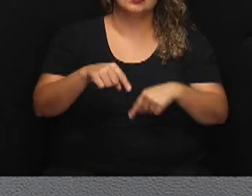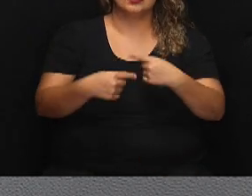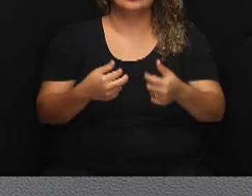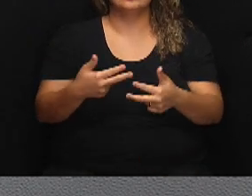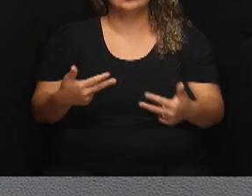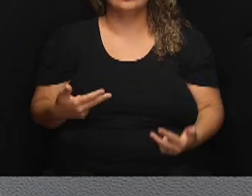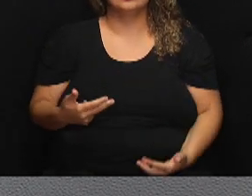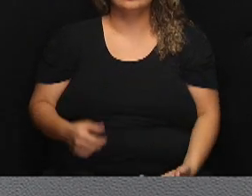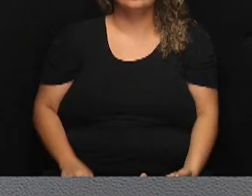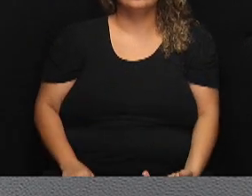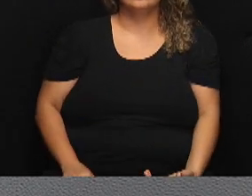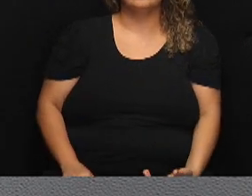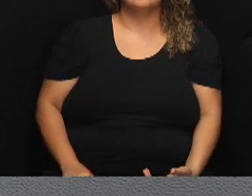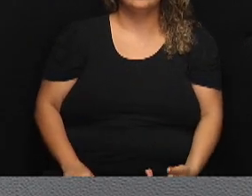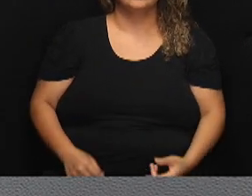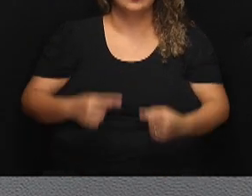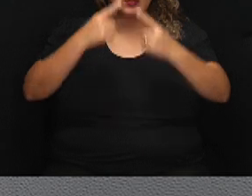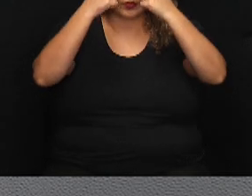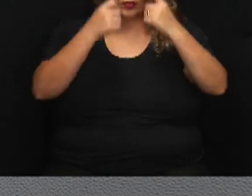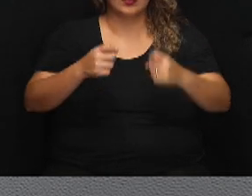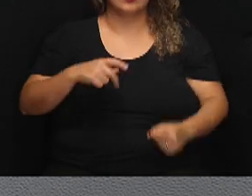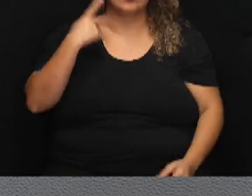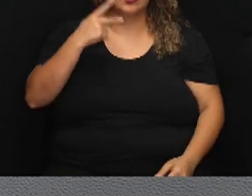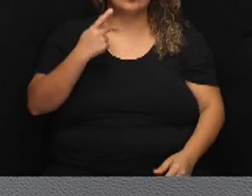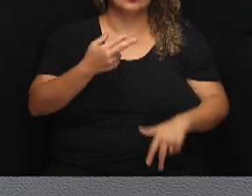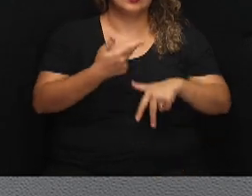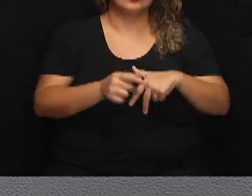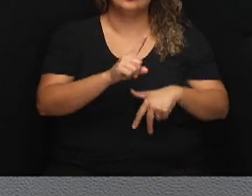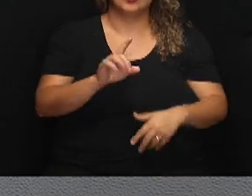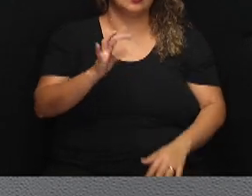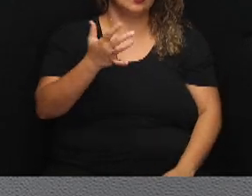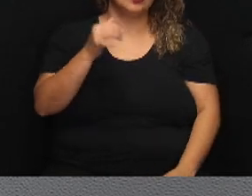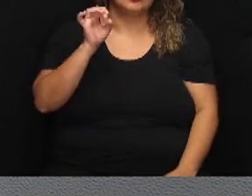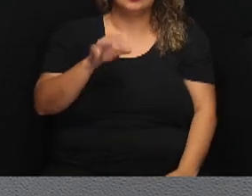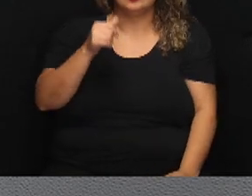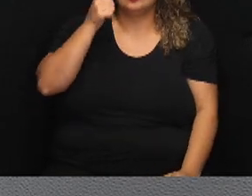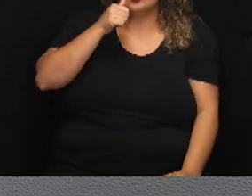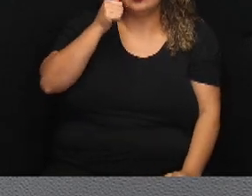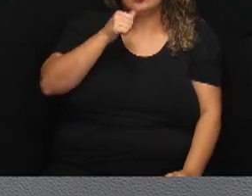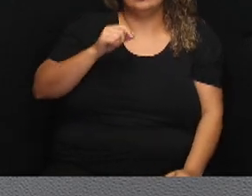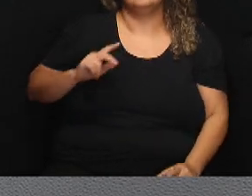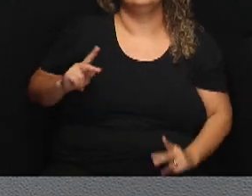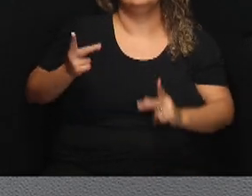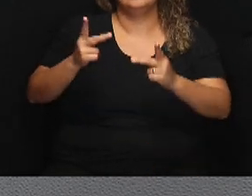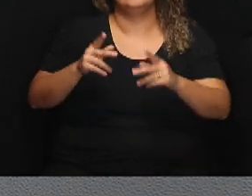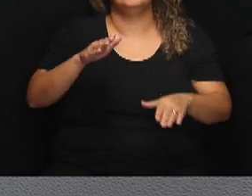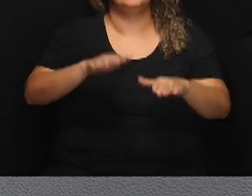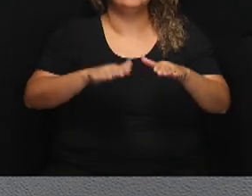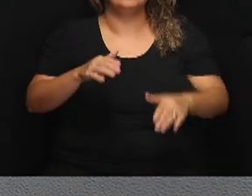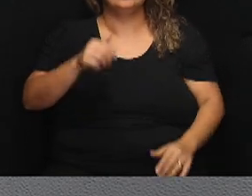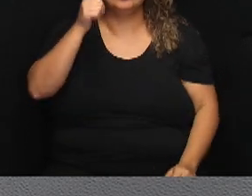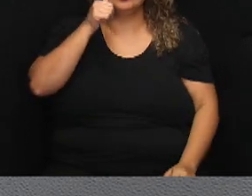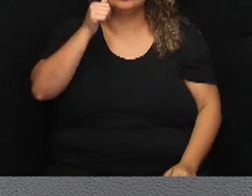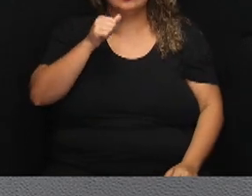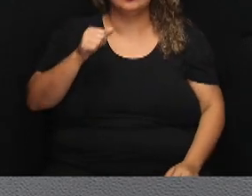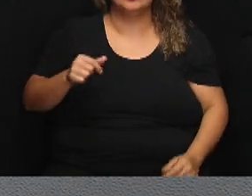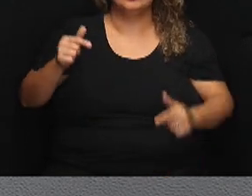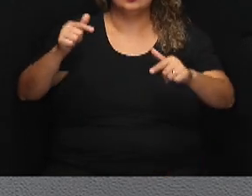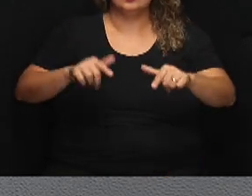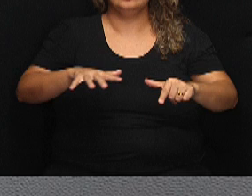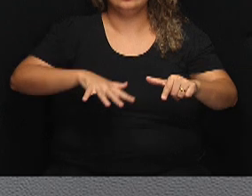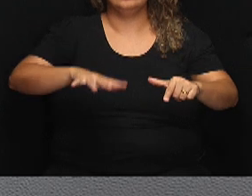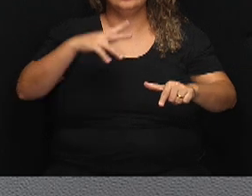é que a violência política de gênero ela não acontece somente para as parlamentares eleitas. Muitas vezes mulheres que estão no espaço da